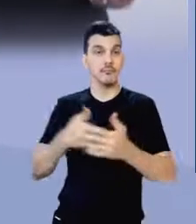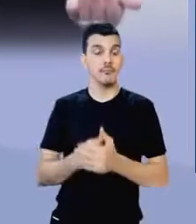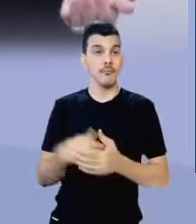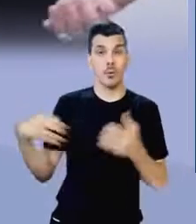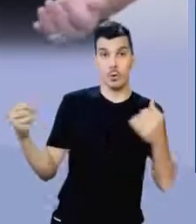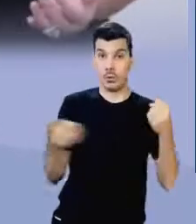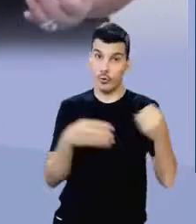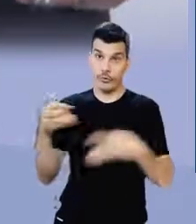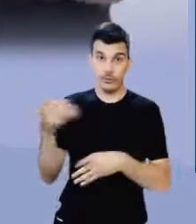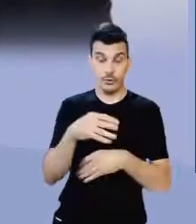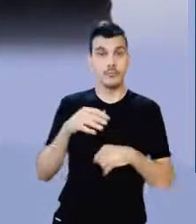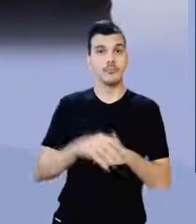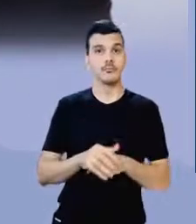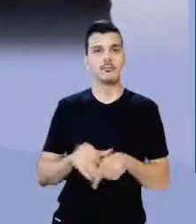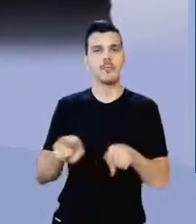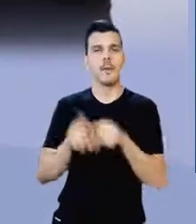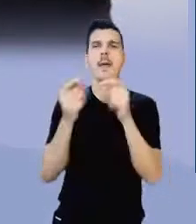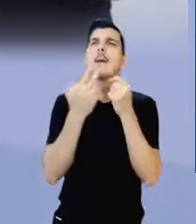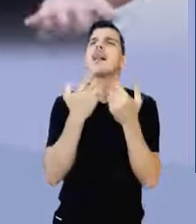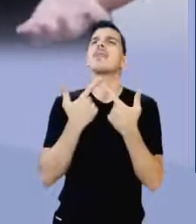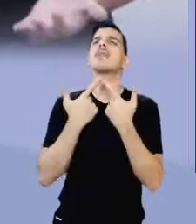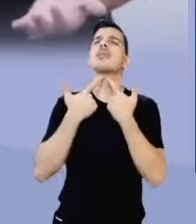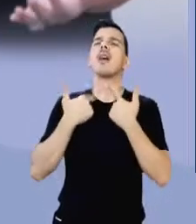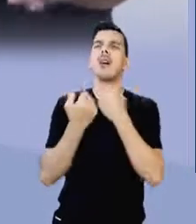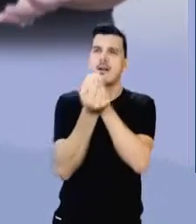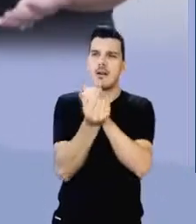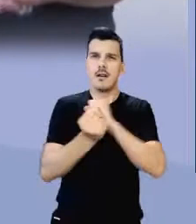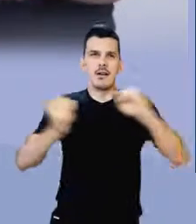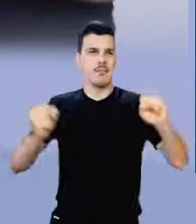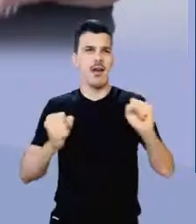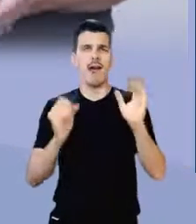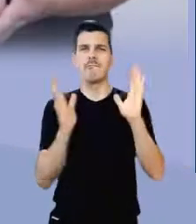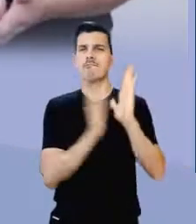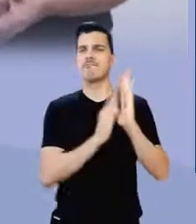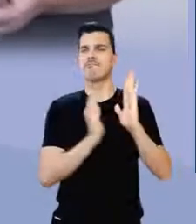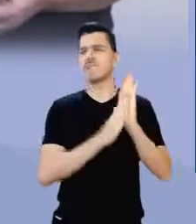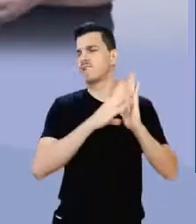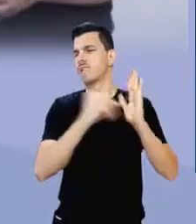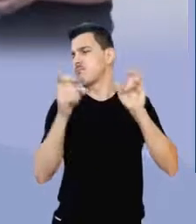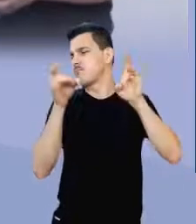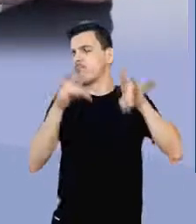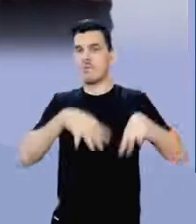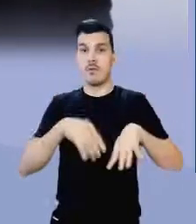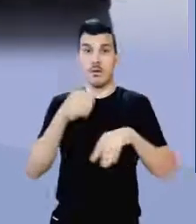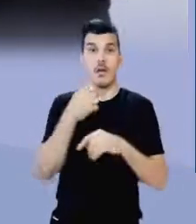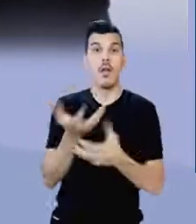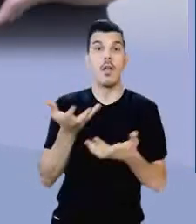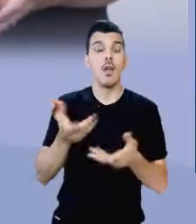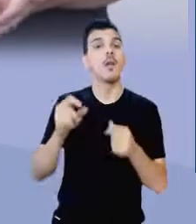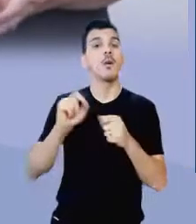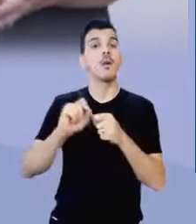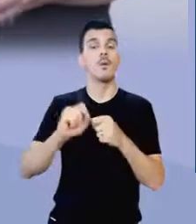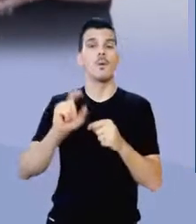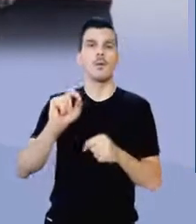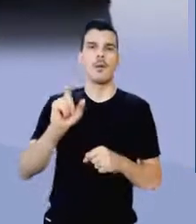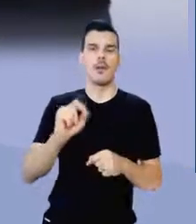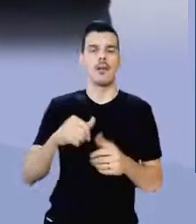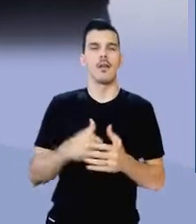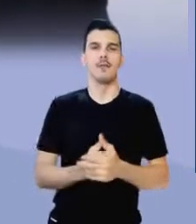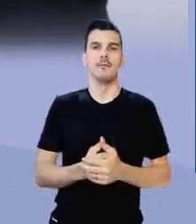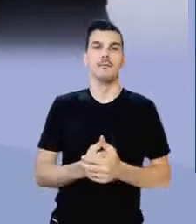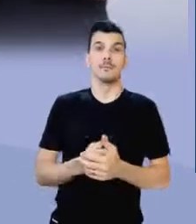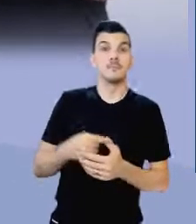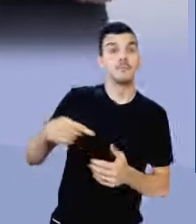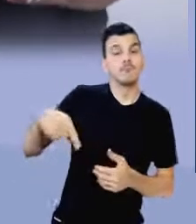nessas inovações, na libertação dos modelos, dos paradigmas, e elas buscaram, então,